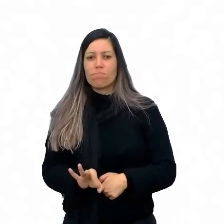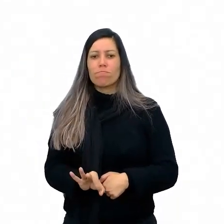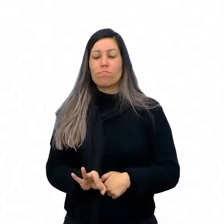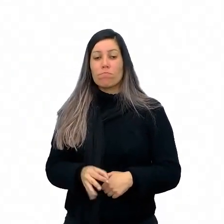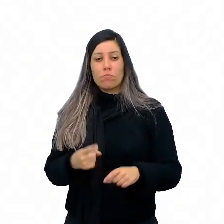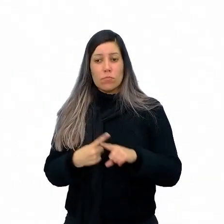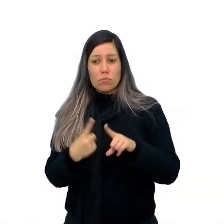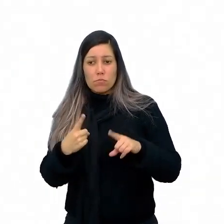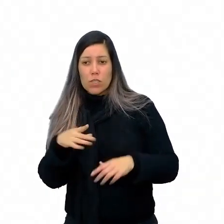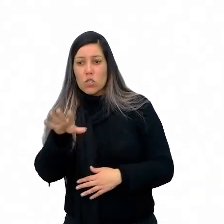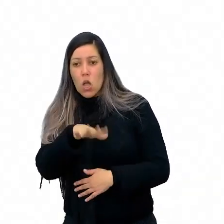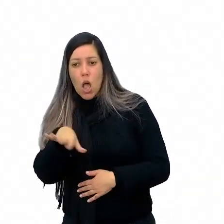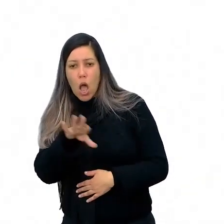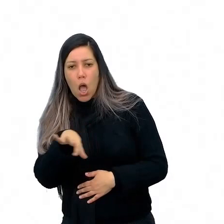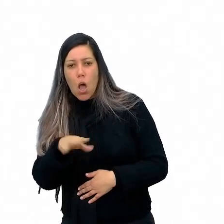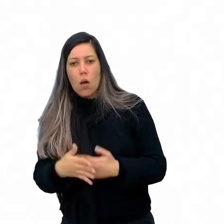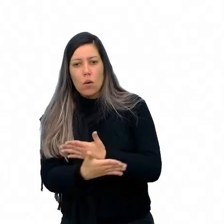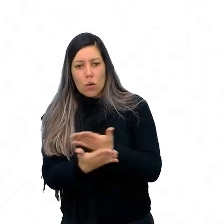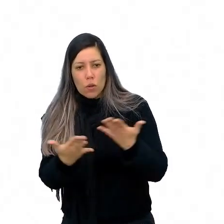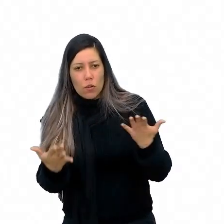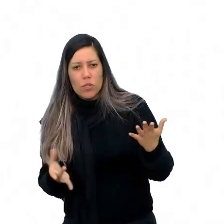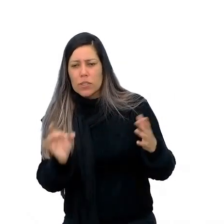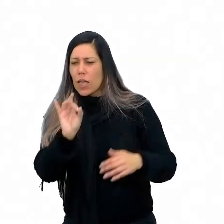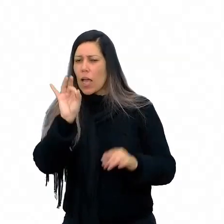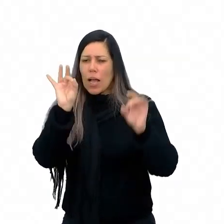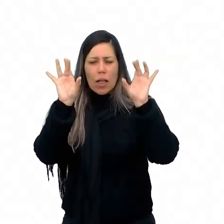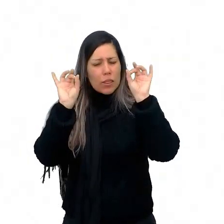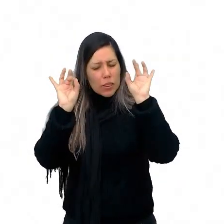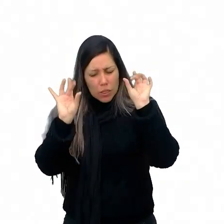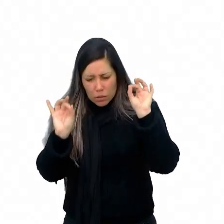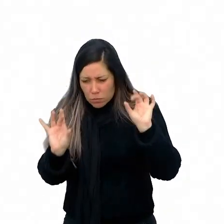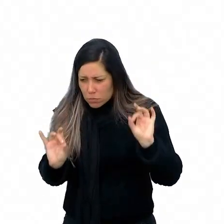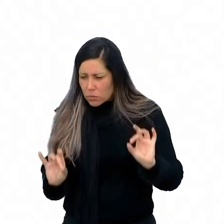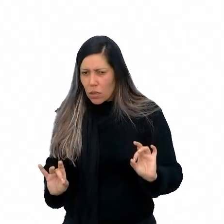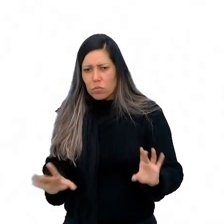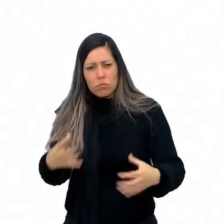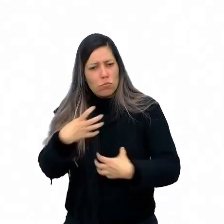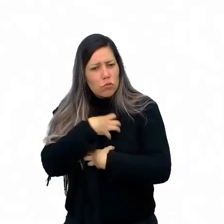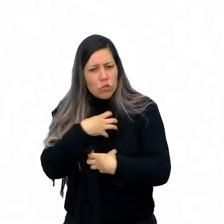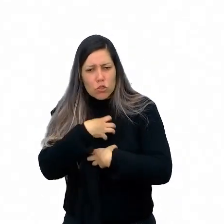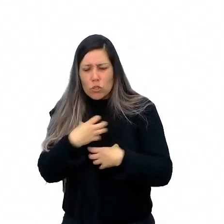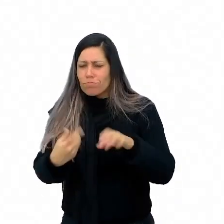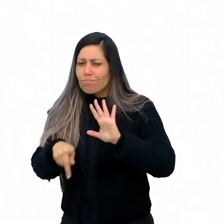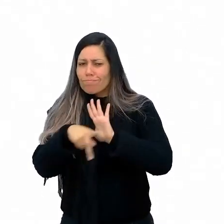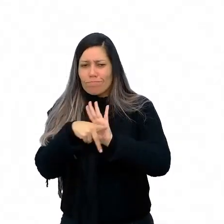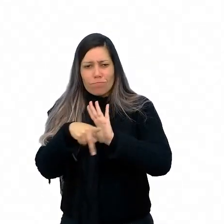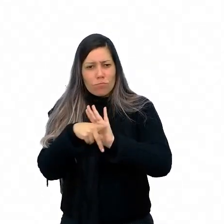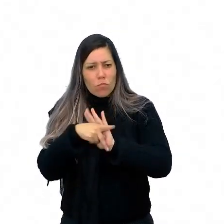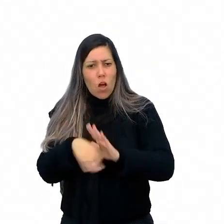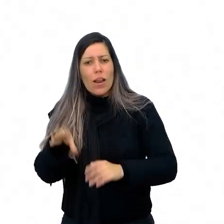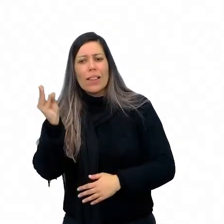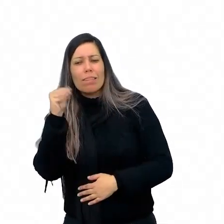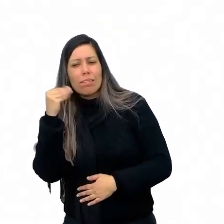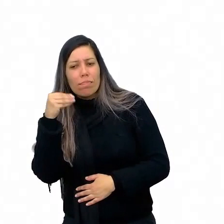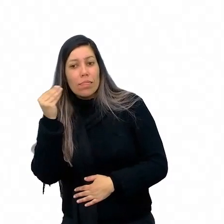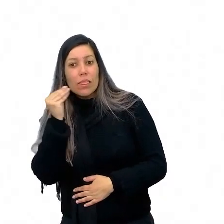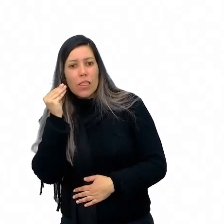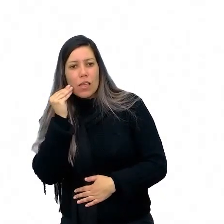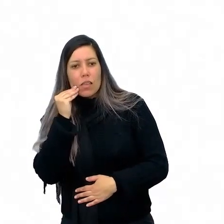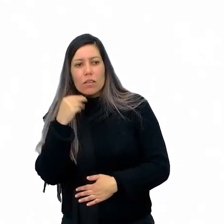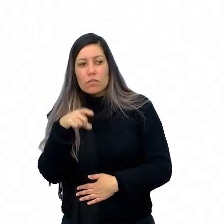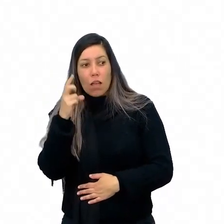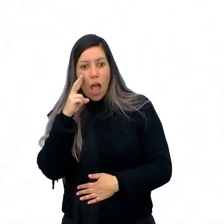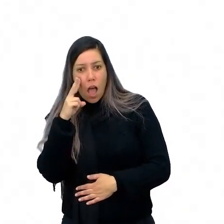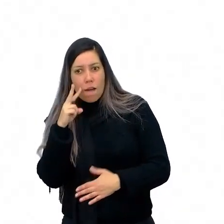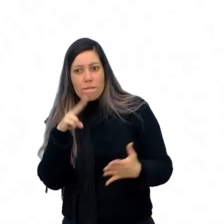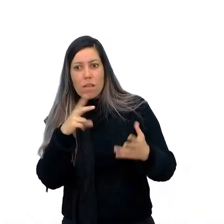que vocês, cada um na sua individualidade, né, na sua individuação, possa, então, tentar identificar nessas